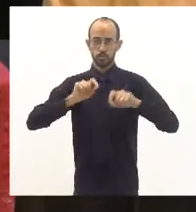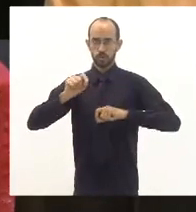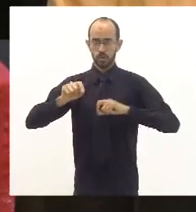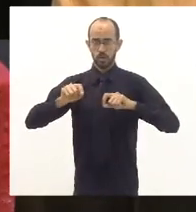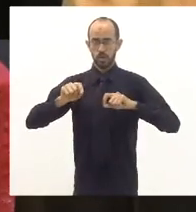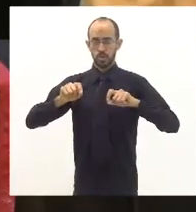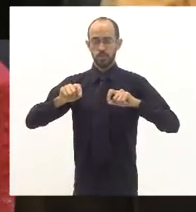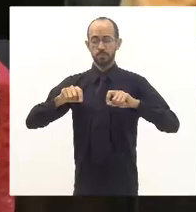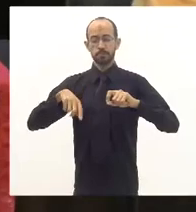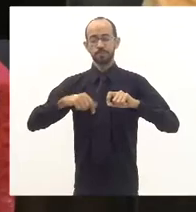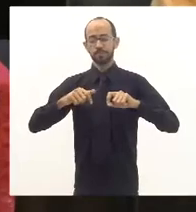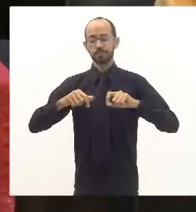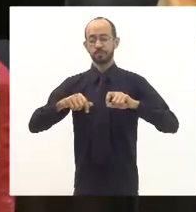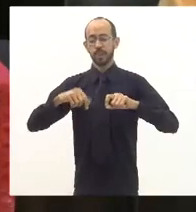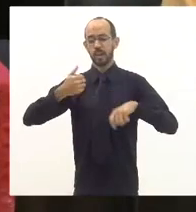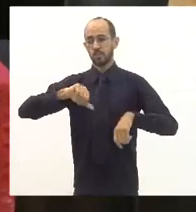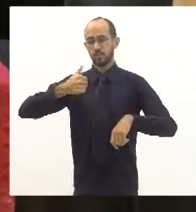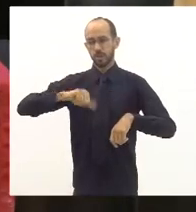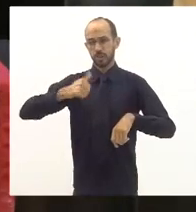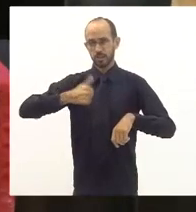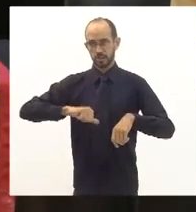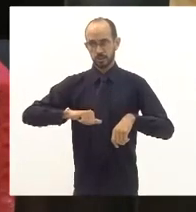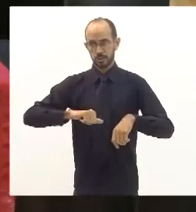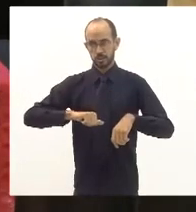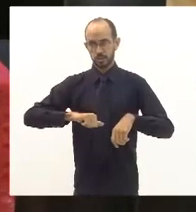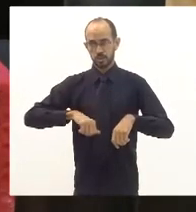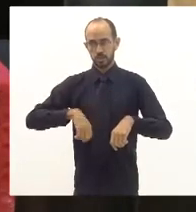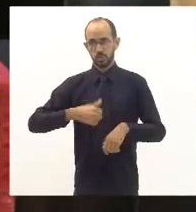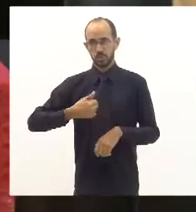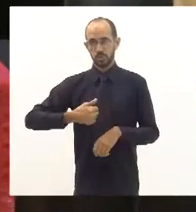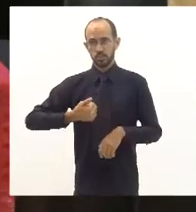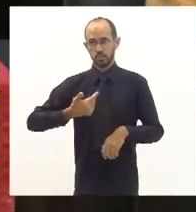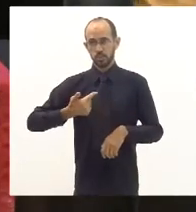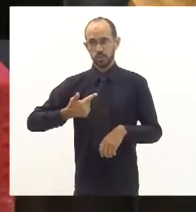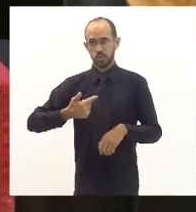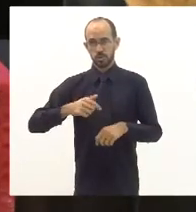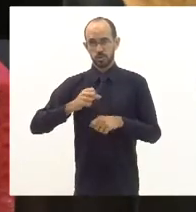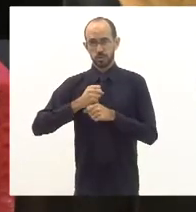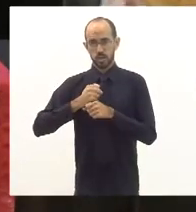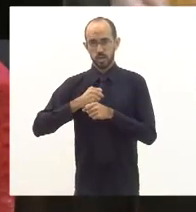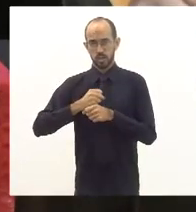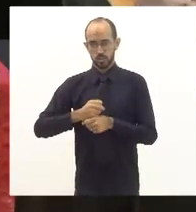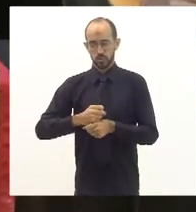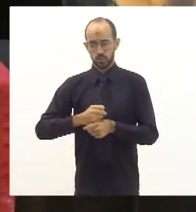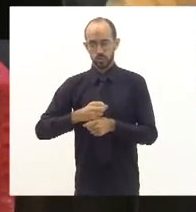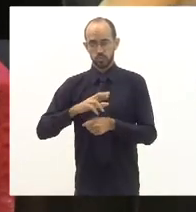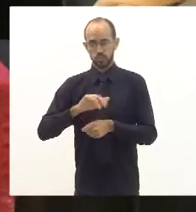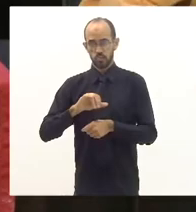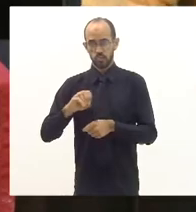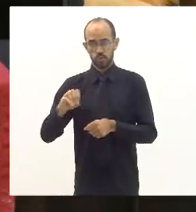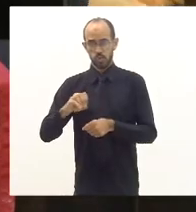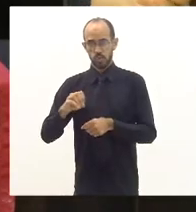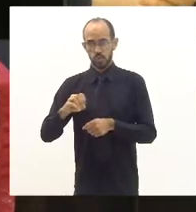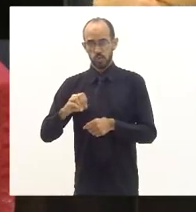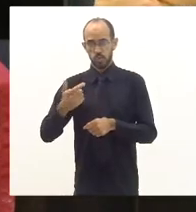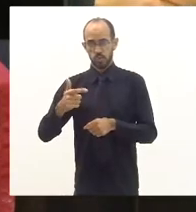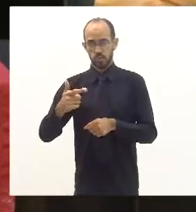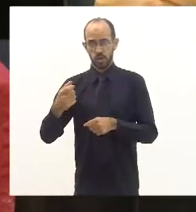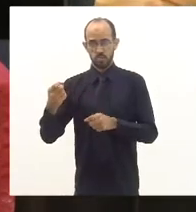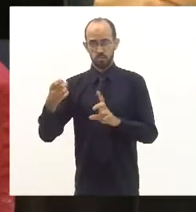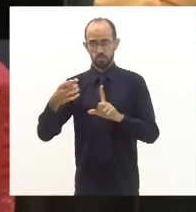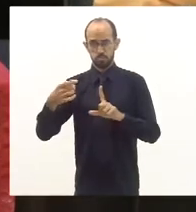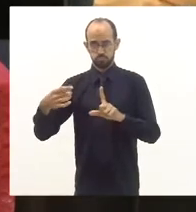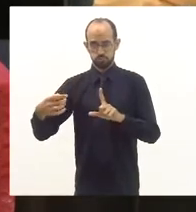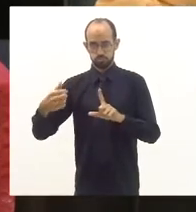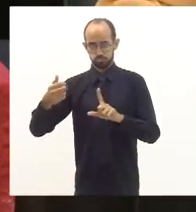que é a análise de 12 anos do programa Rio Sem LGBTfobia. Né?